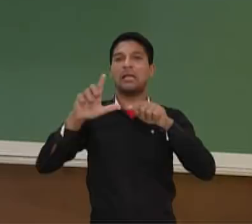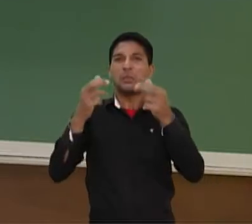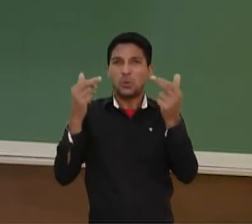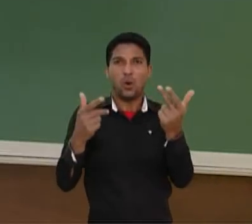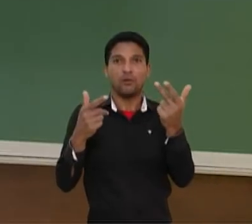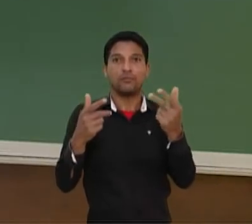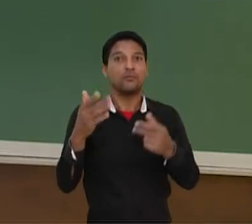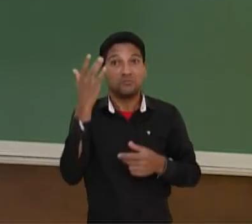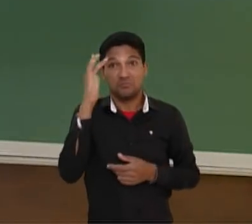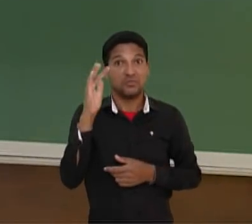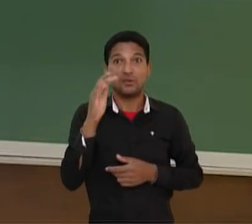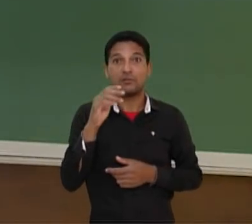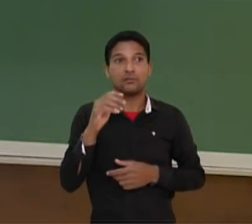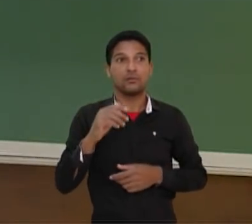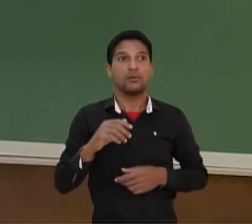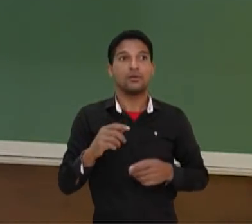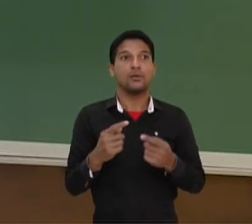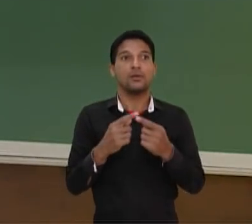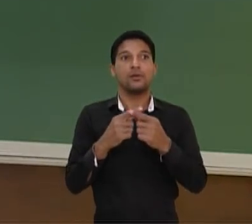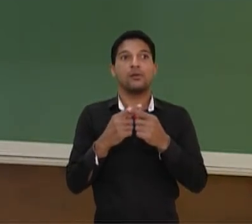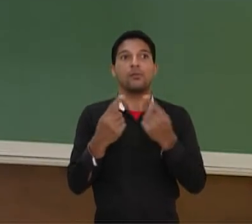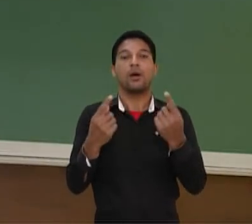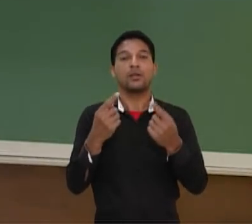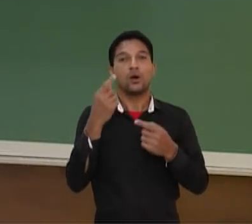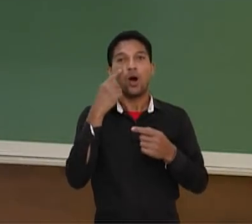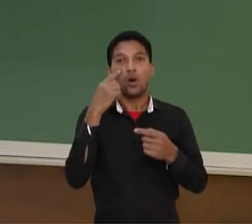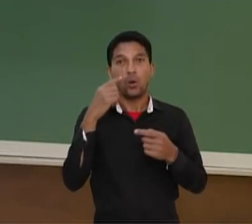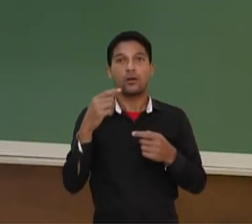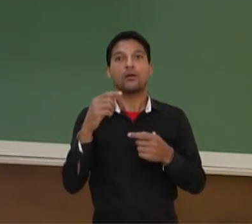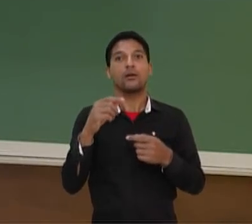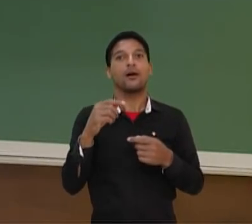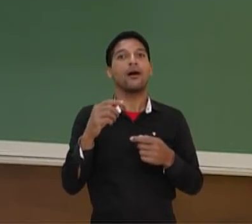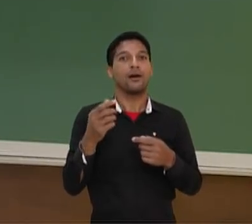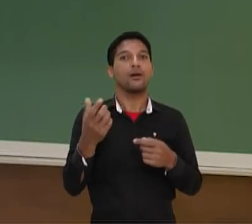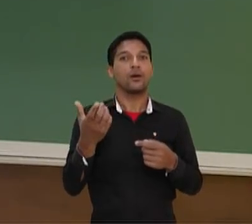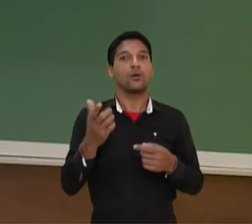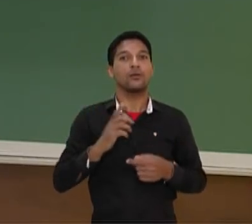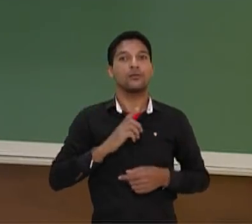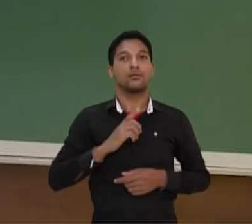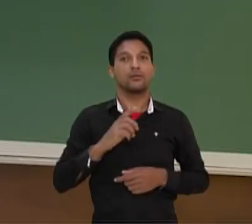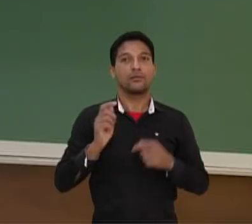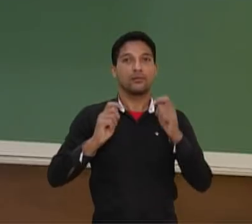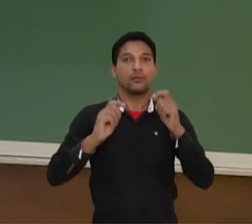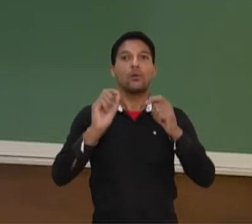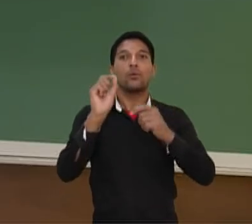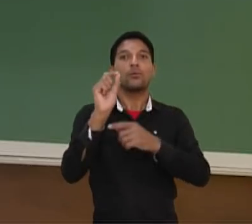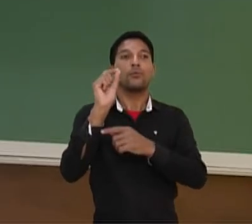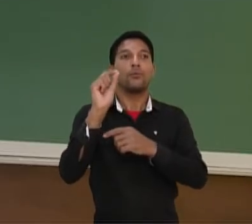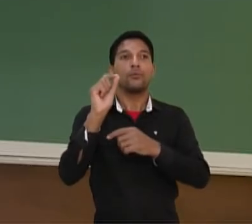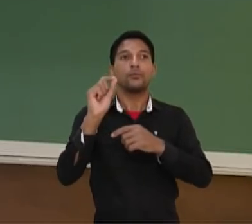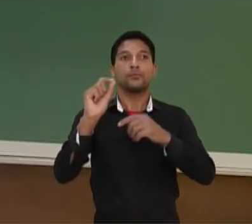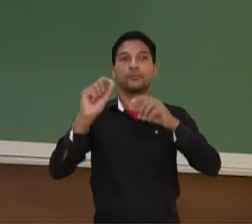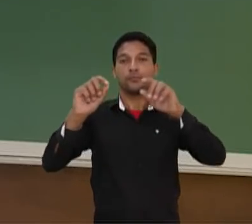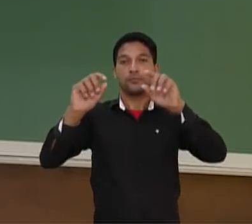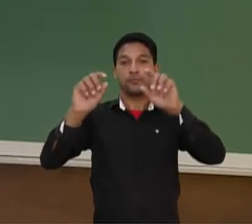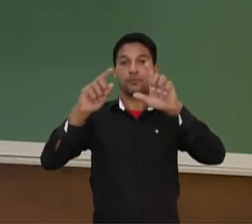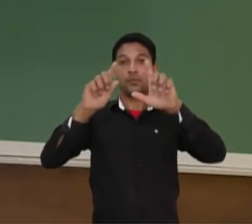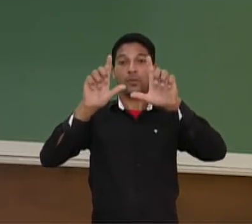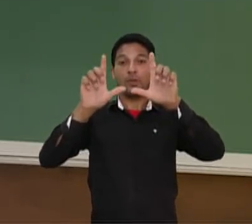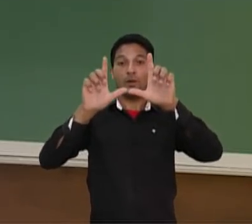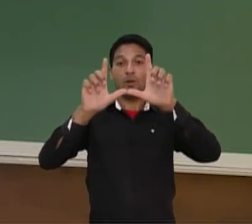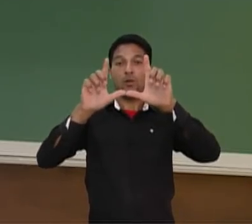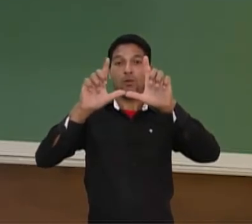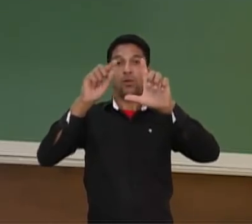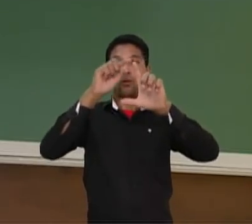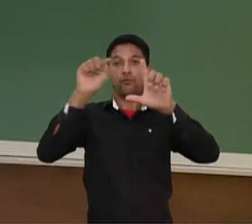mesma medida. Só que quando eu projeto as figuras na malha quadriculada, eu te dou uma noção melhor dos ângulos, das medidas. Então,